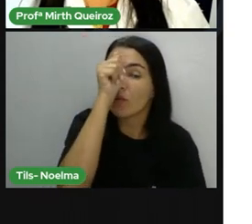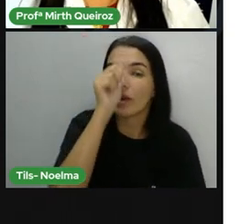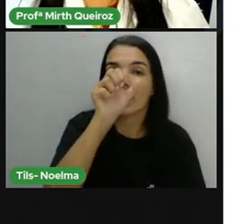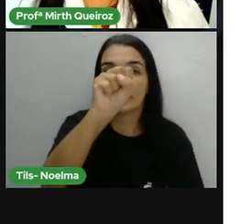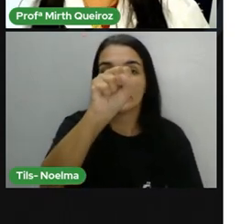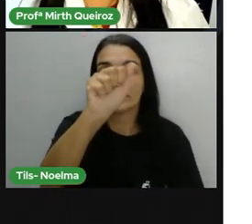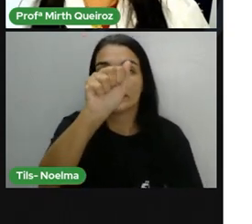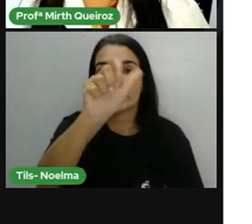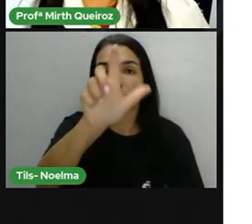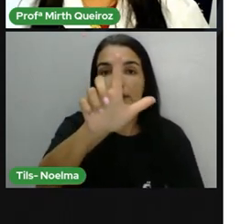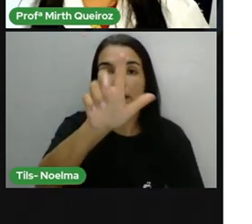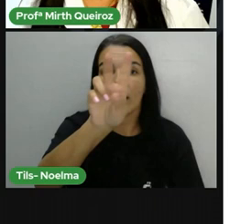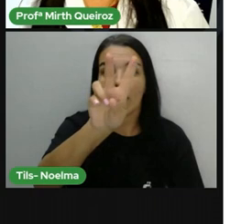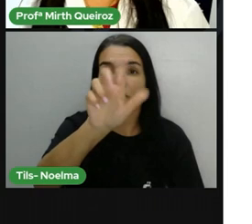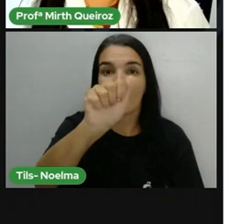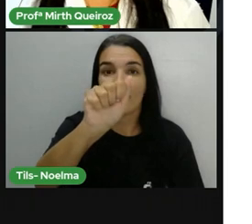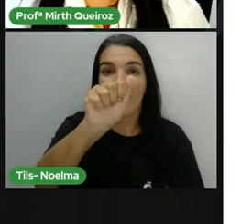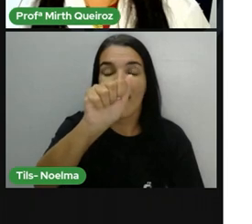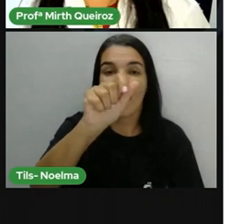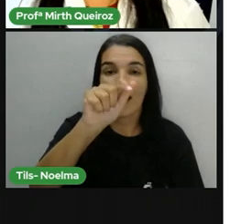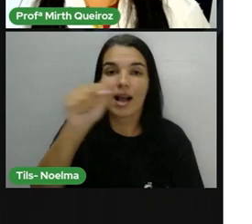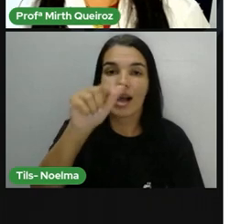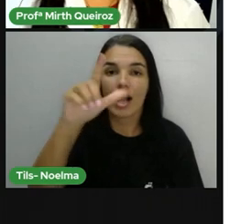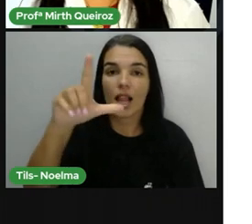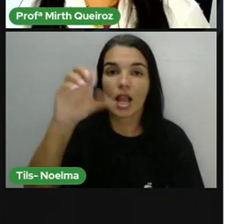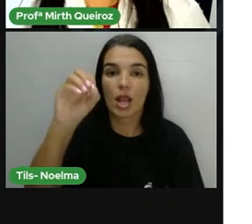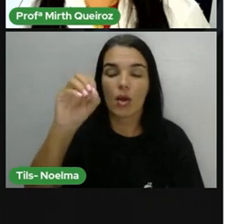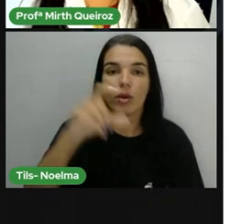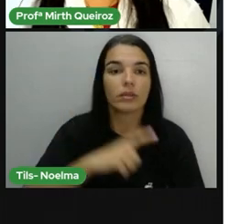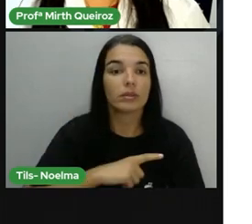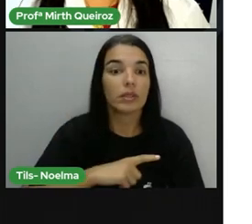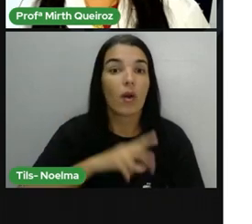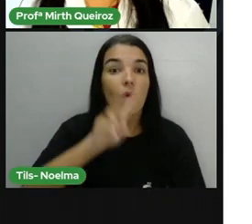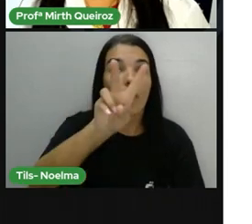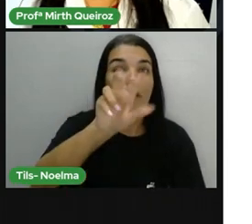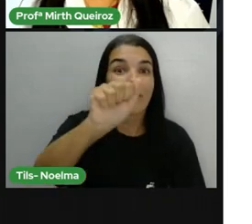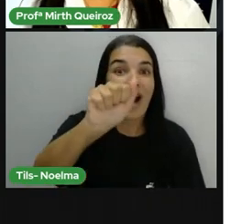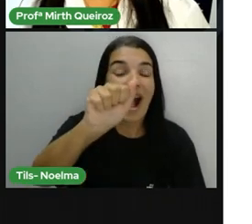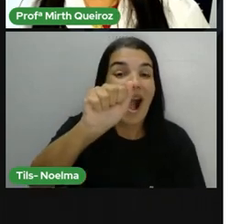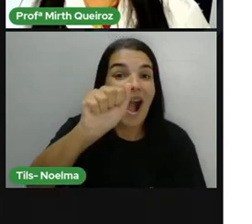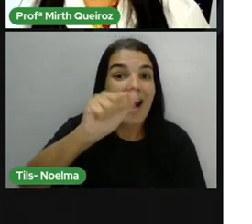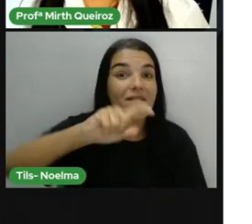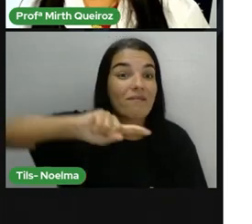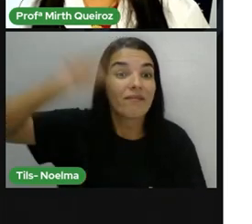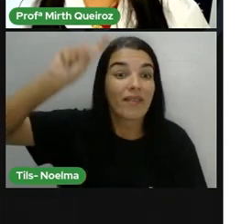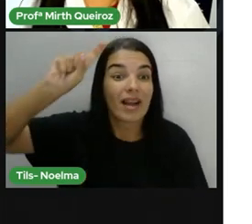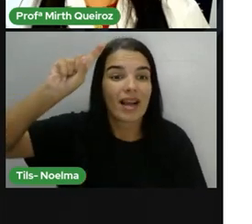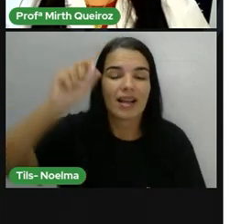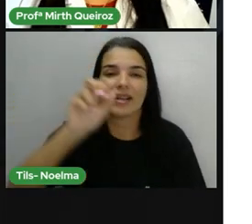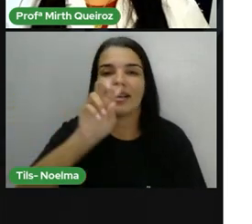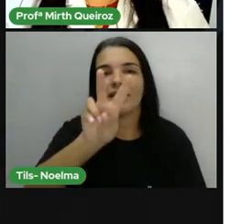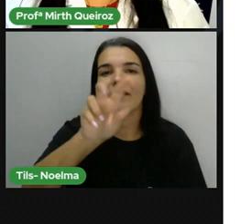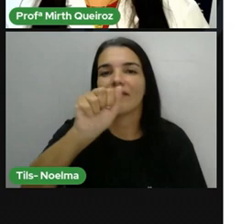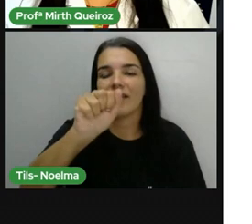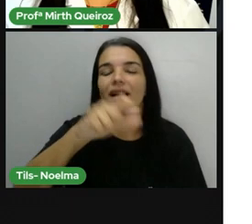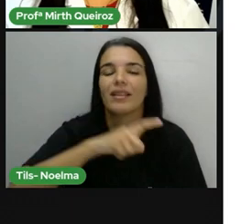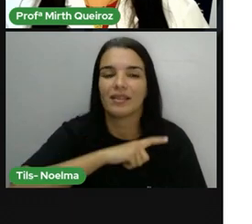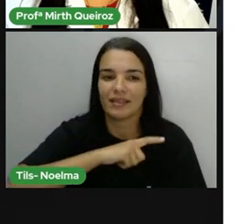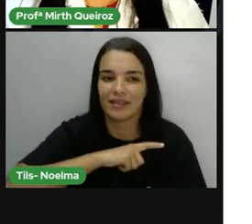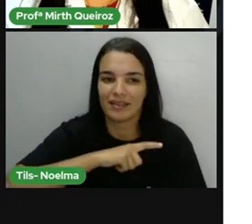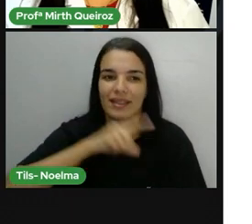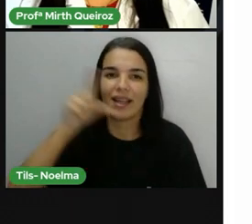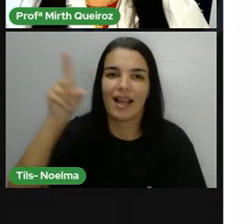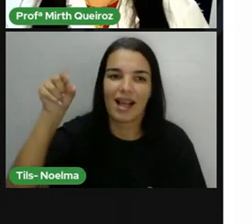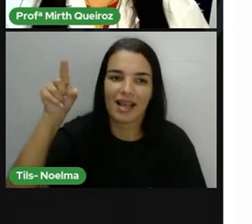Salvá-lo, salvar, vá. É uma palavra oxítona, vá. É uma